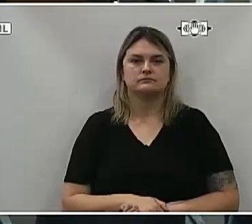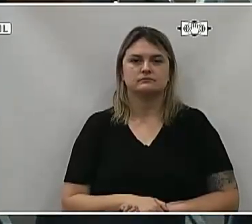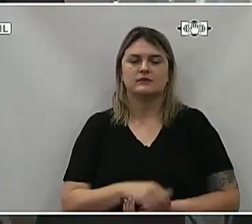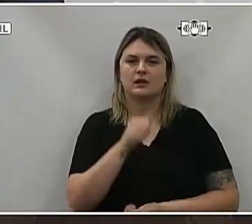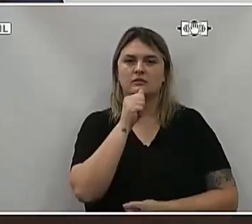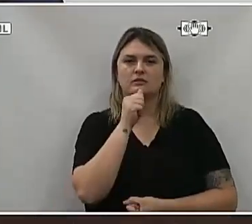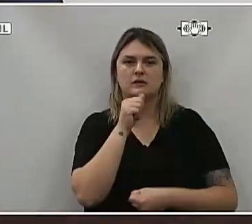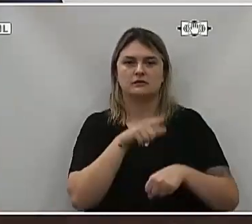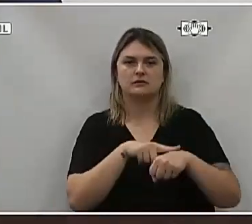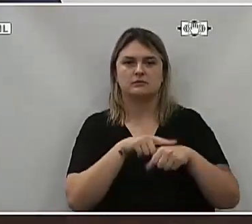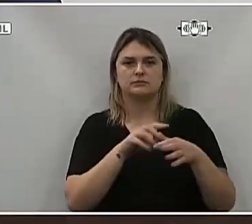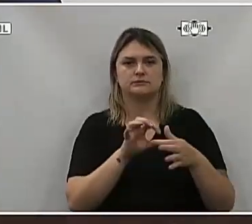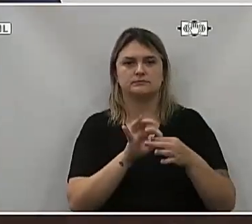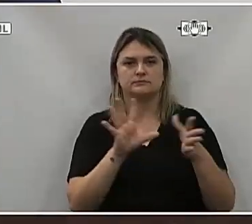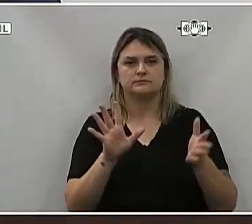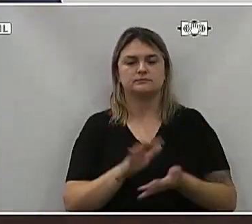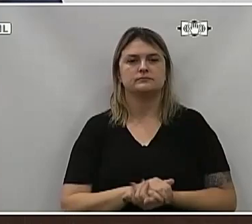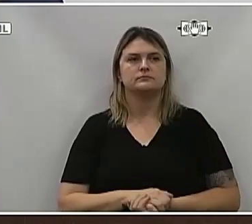Palavra livre.